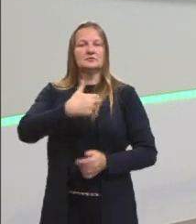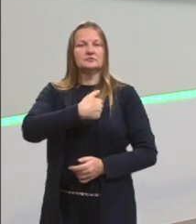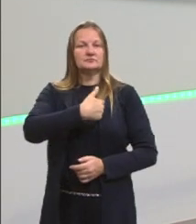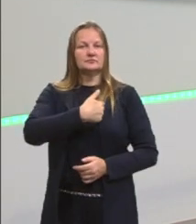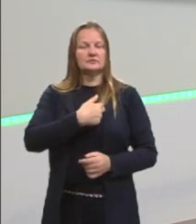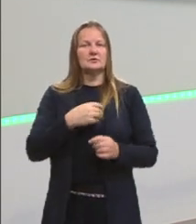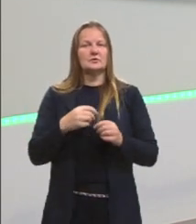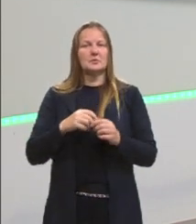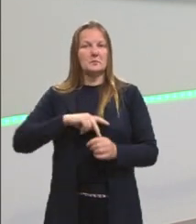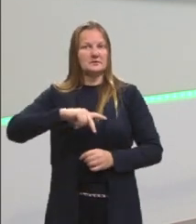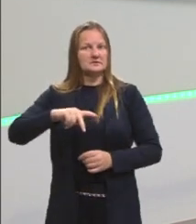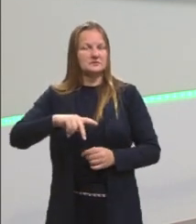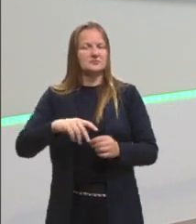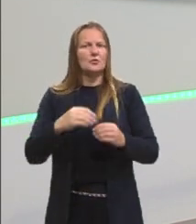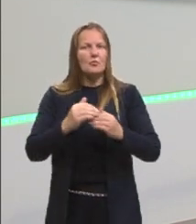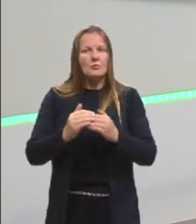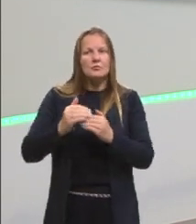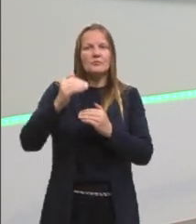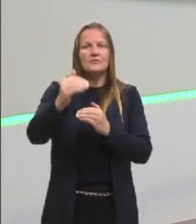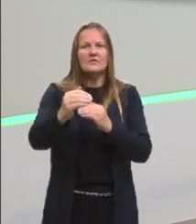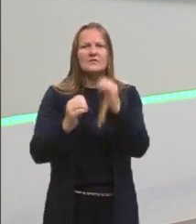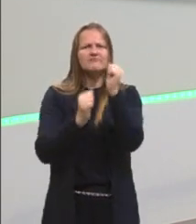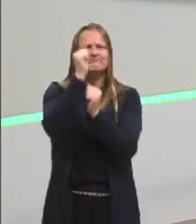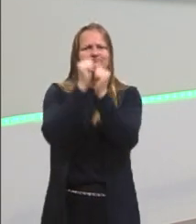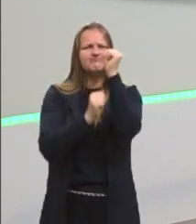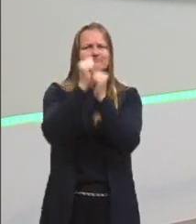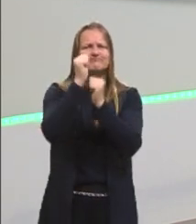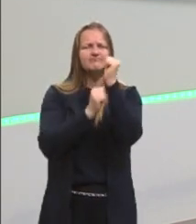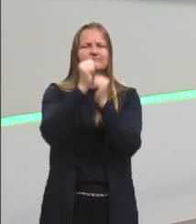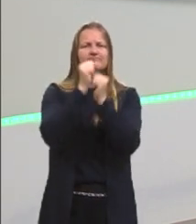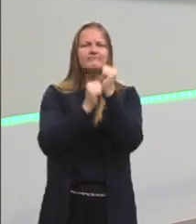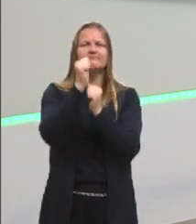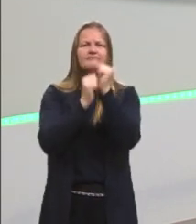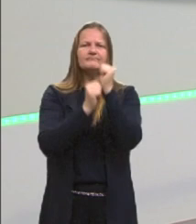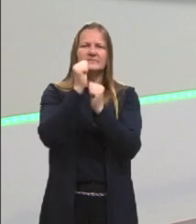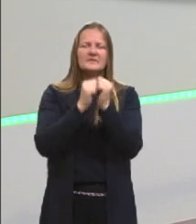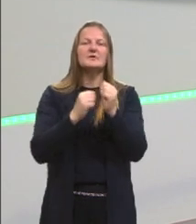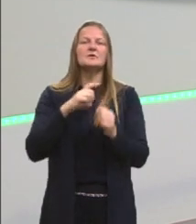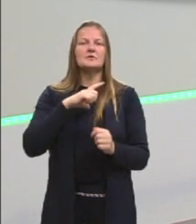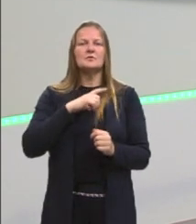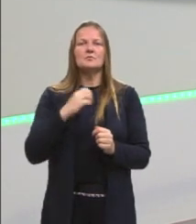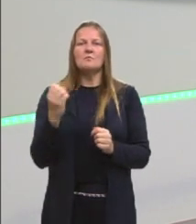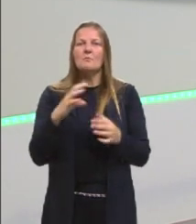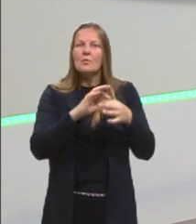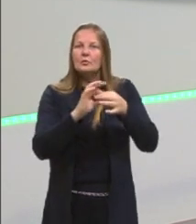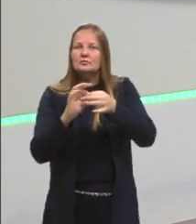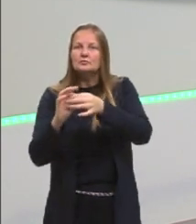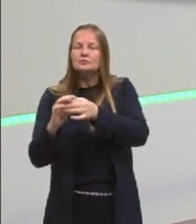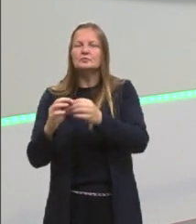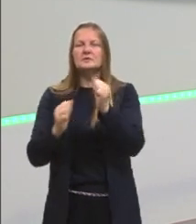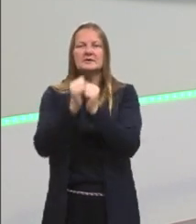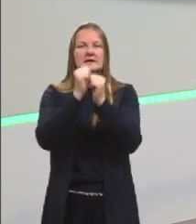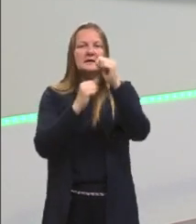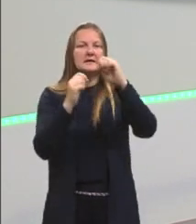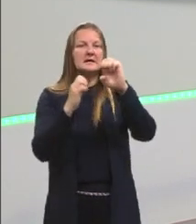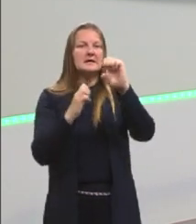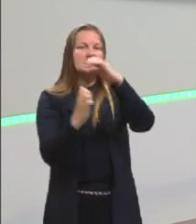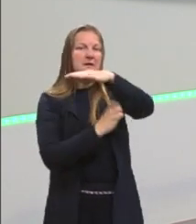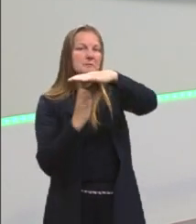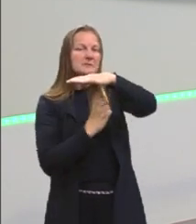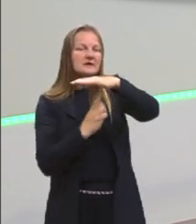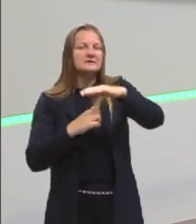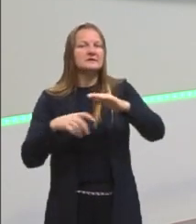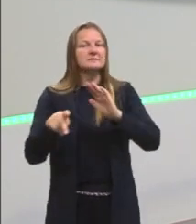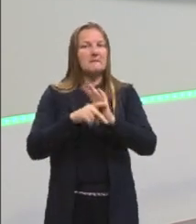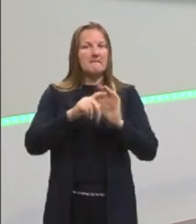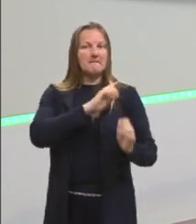todo esse avanço a industrialização a criação de muitas empresas estatais fortes